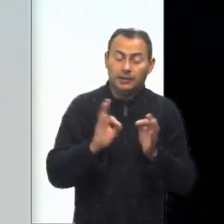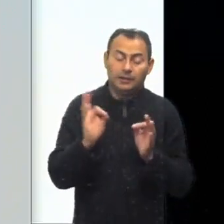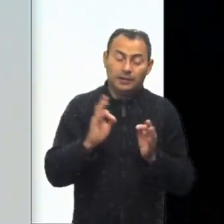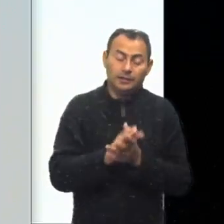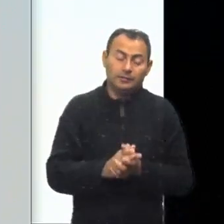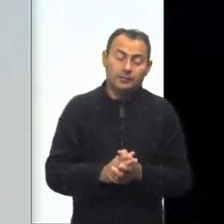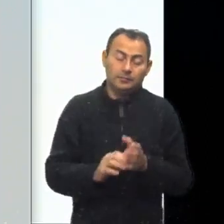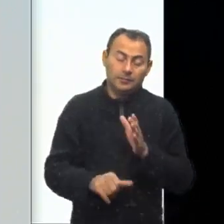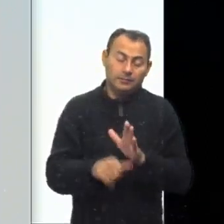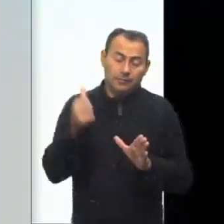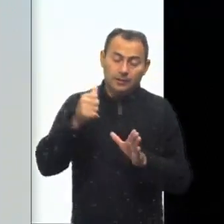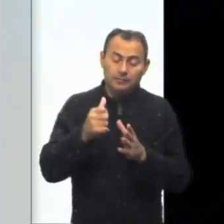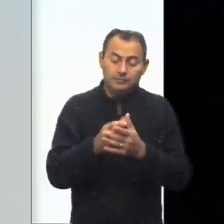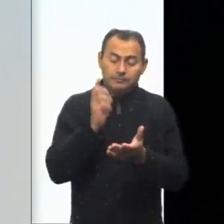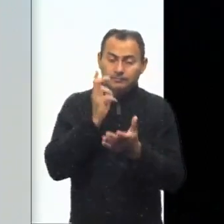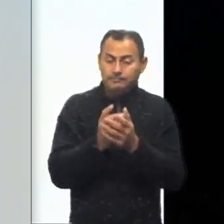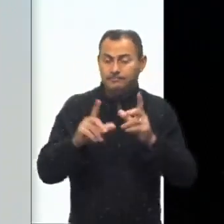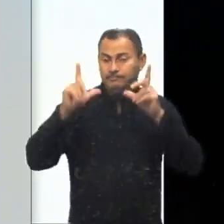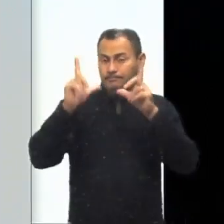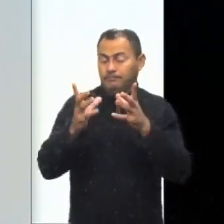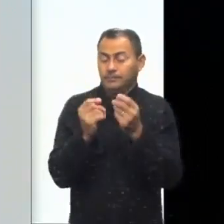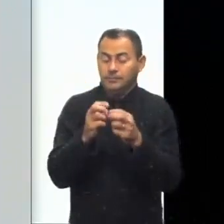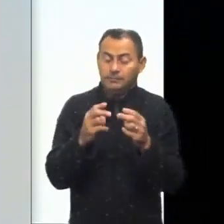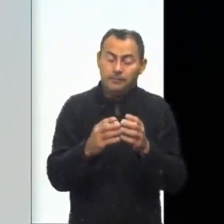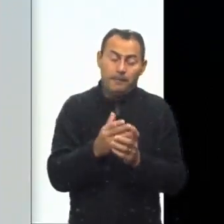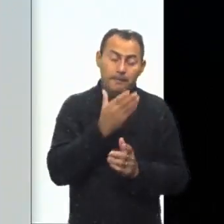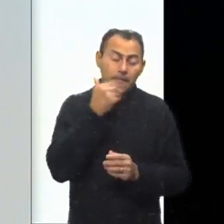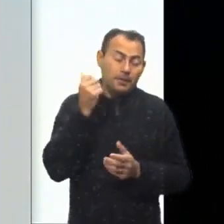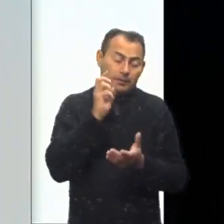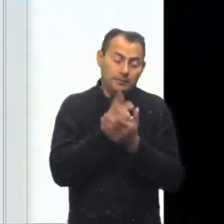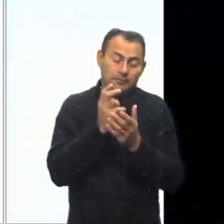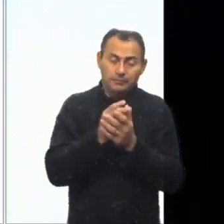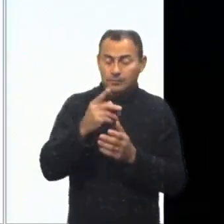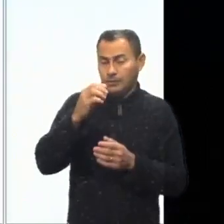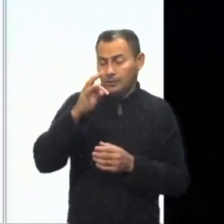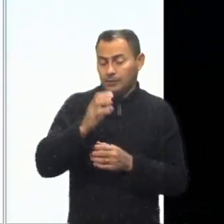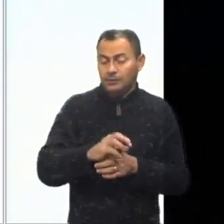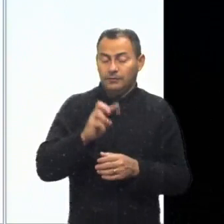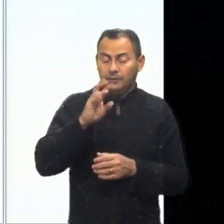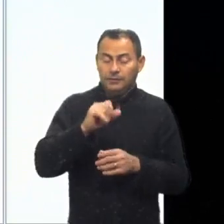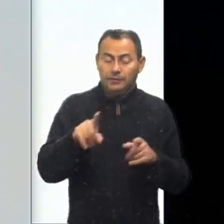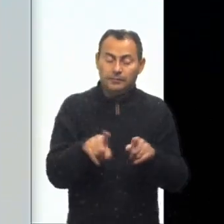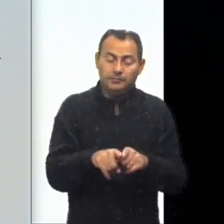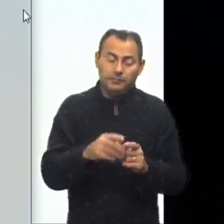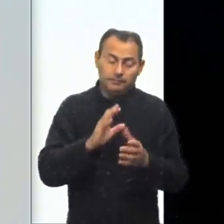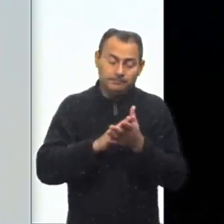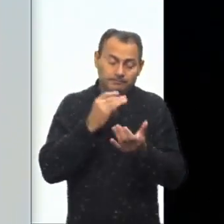ele fica imprimindo um monte de coisa na tela. É melhor sempre colocar ponto e vírgula para não imprimir nada.